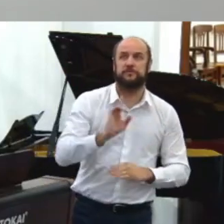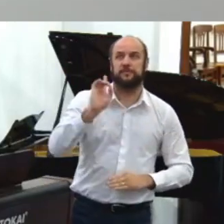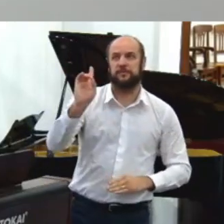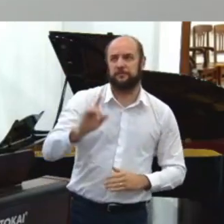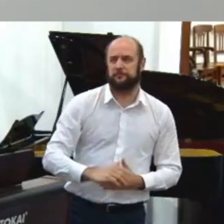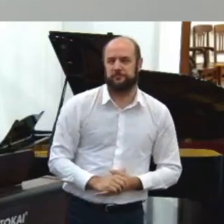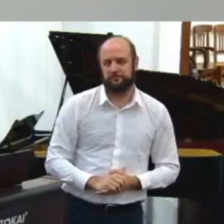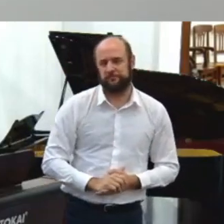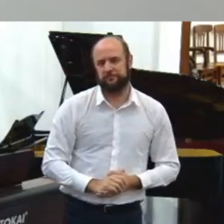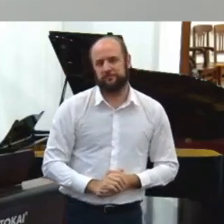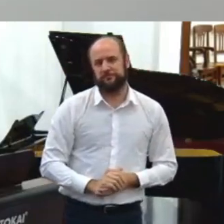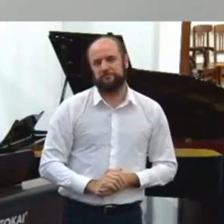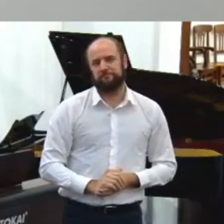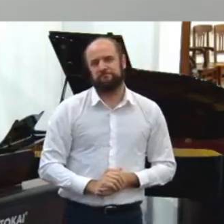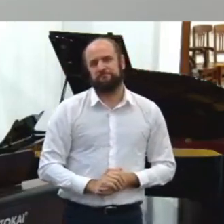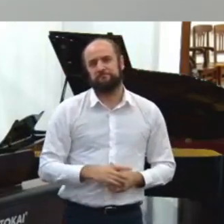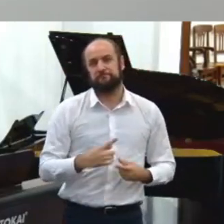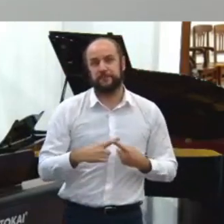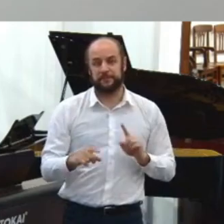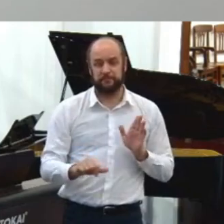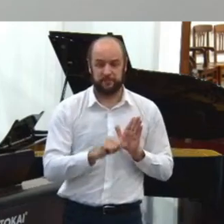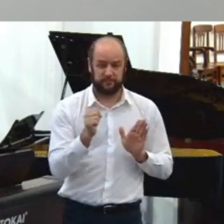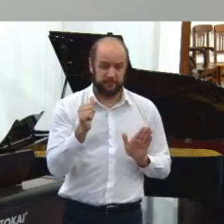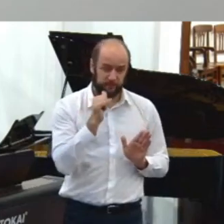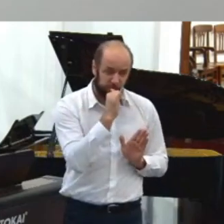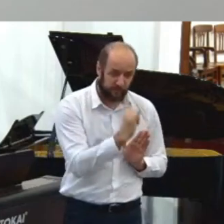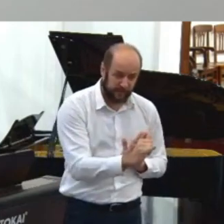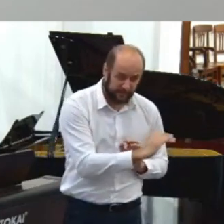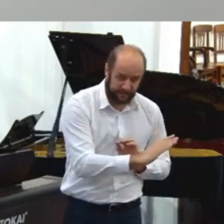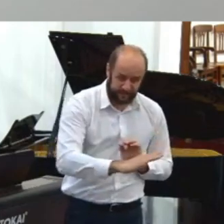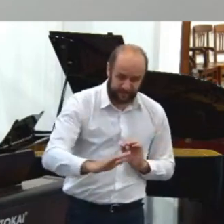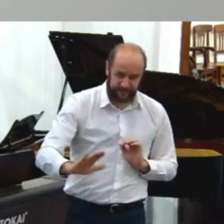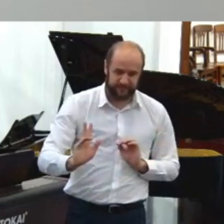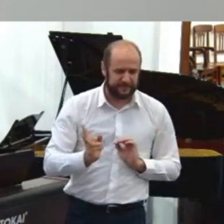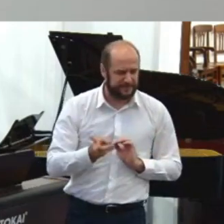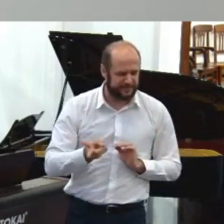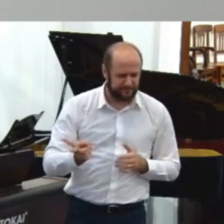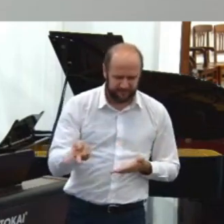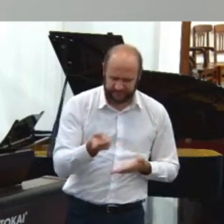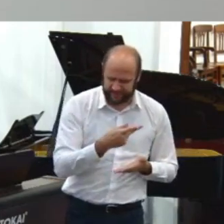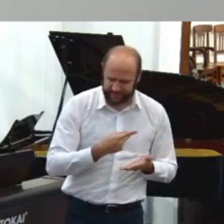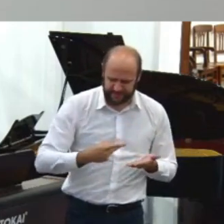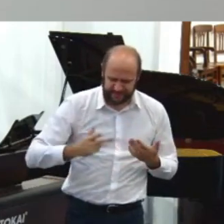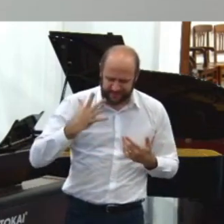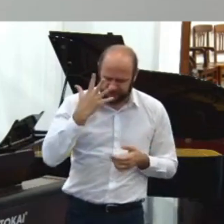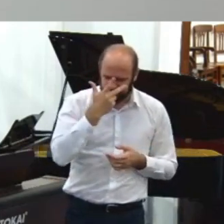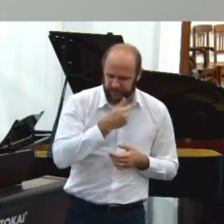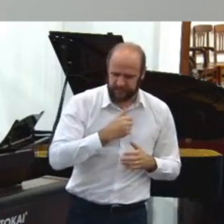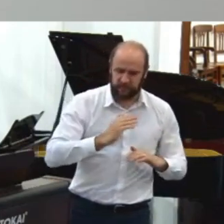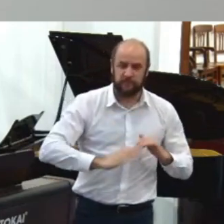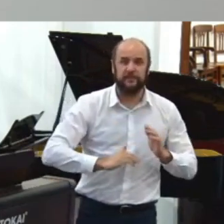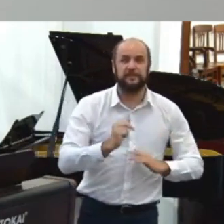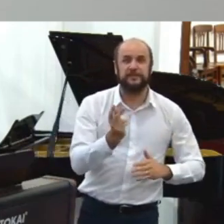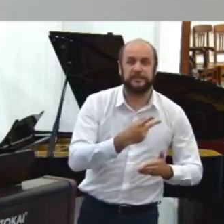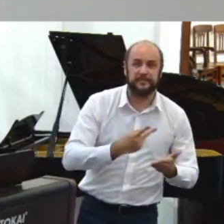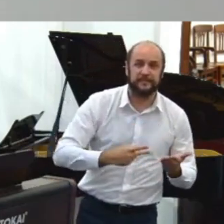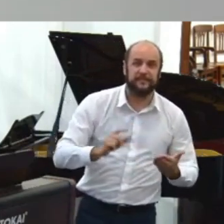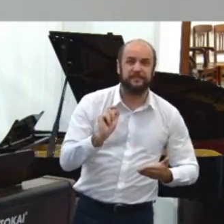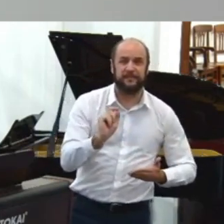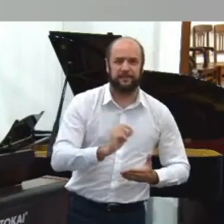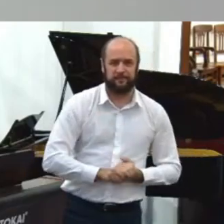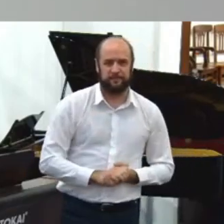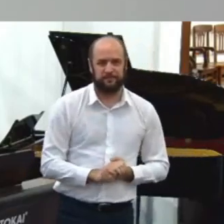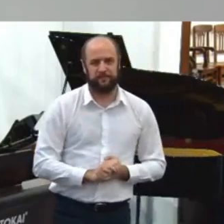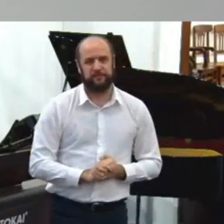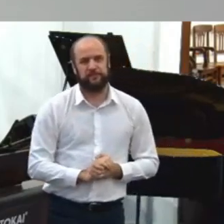Deus. Mas antes quero pedir às crianças que fazem sempre as ilustrações, que façam a seguinte ilustração nessa